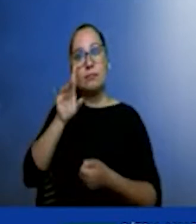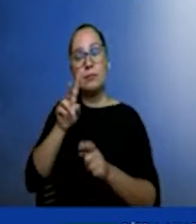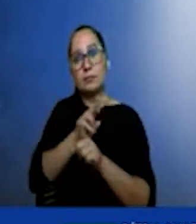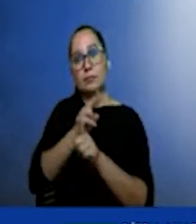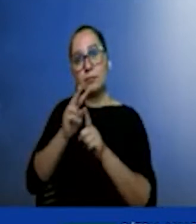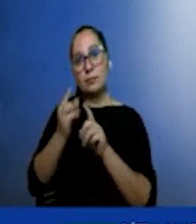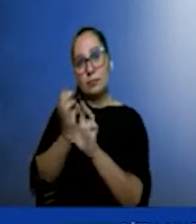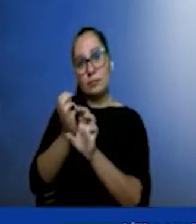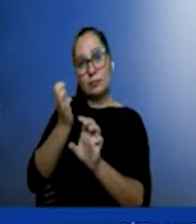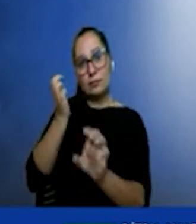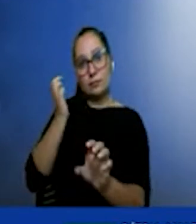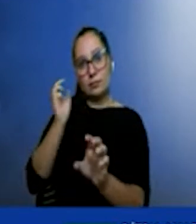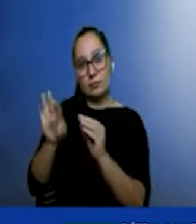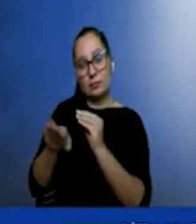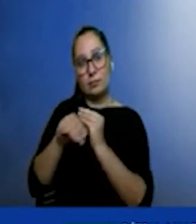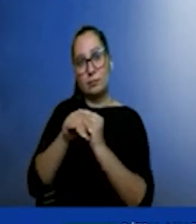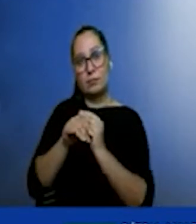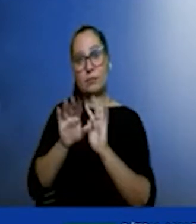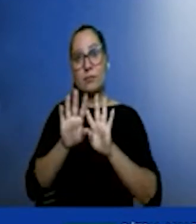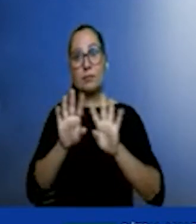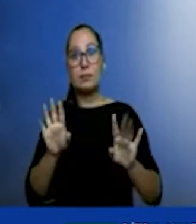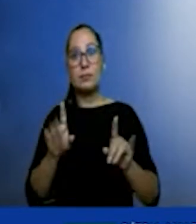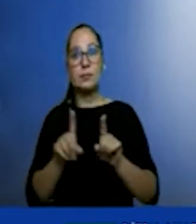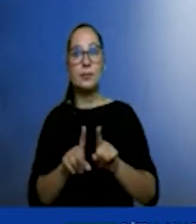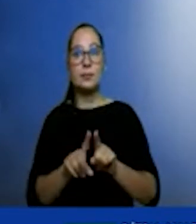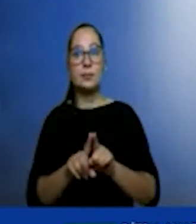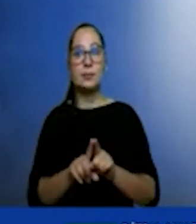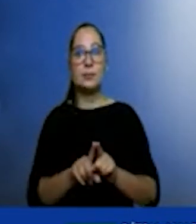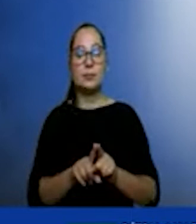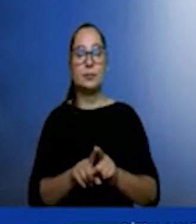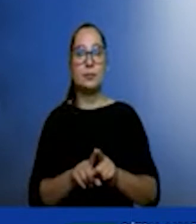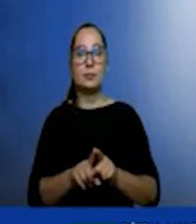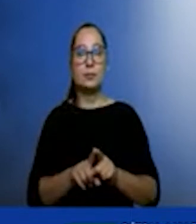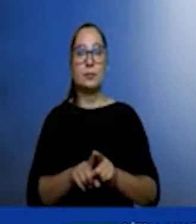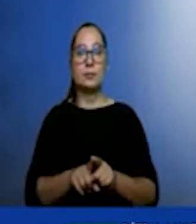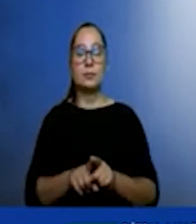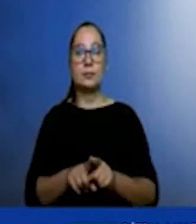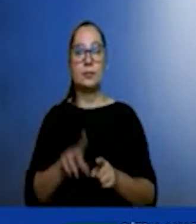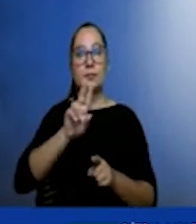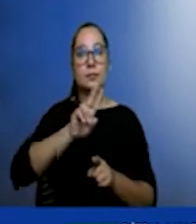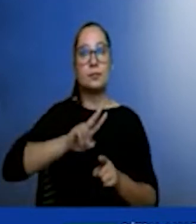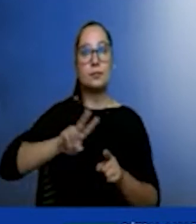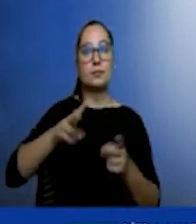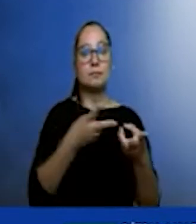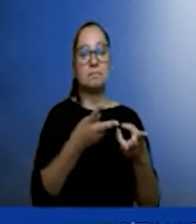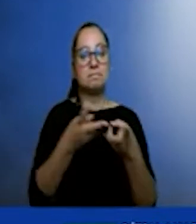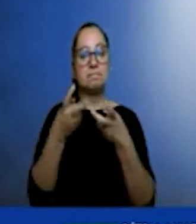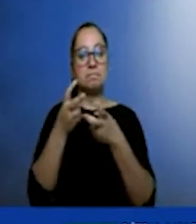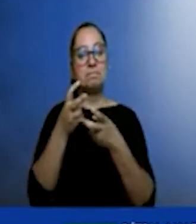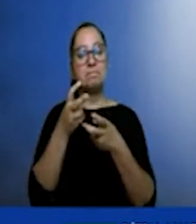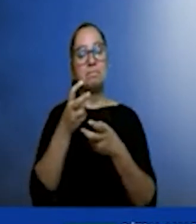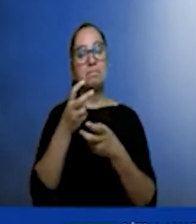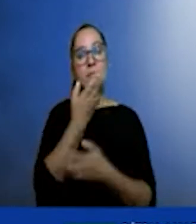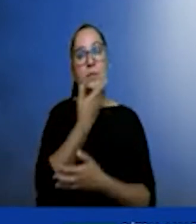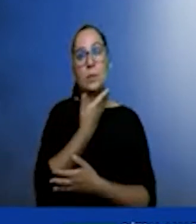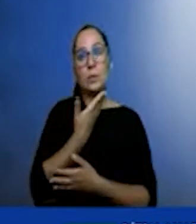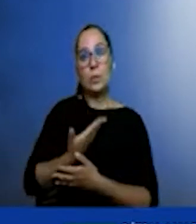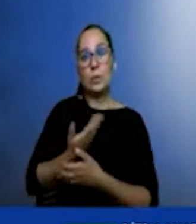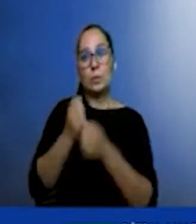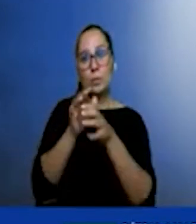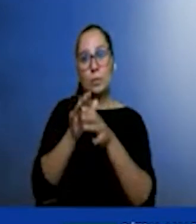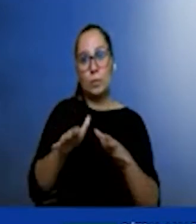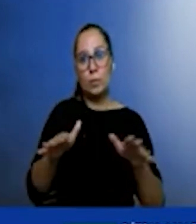de implementação, mas também através da percepção pública, estandarização